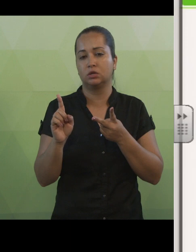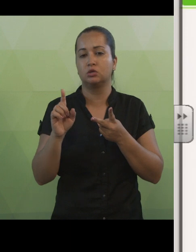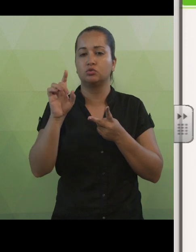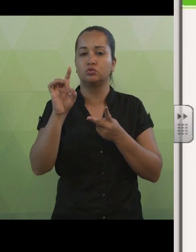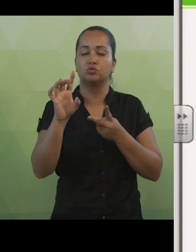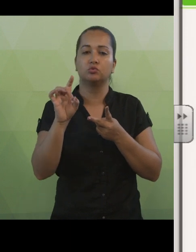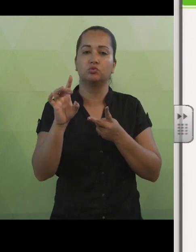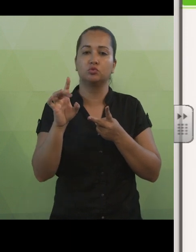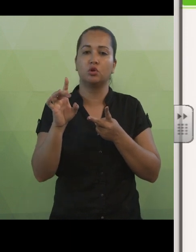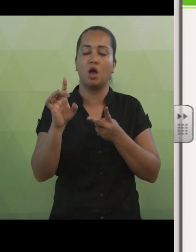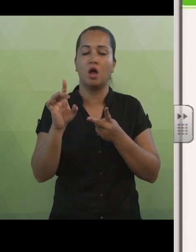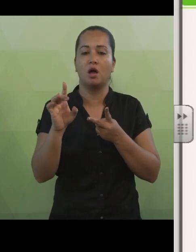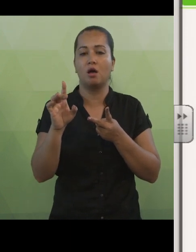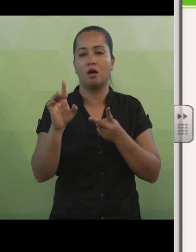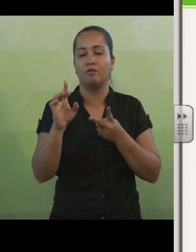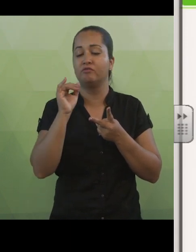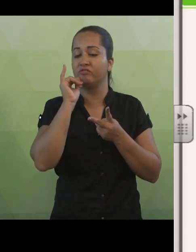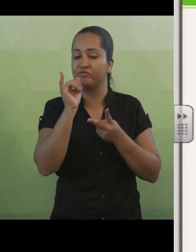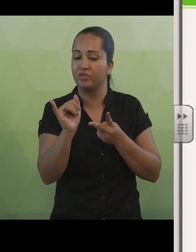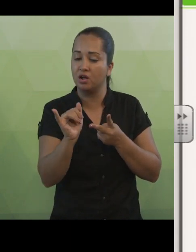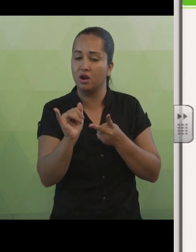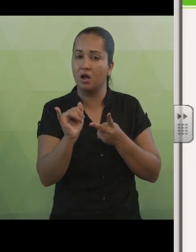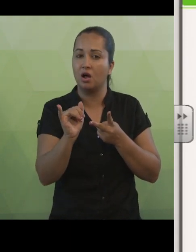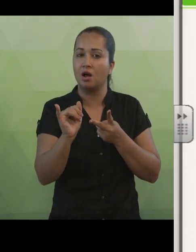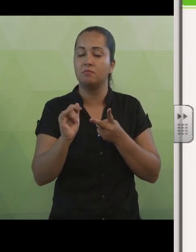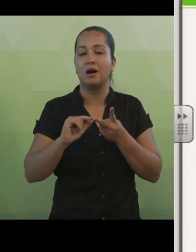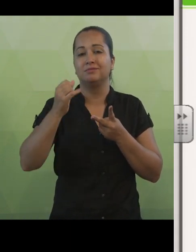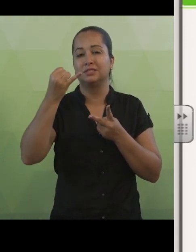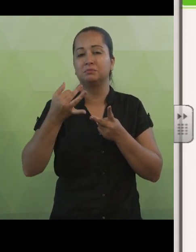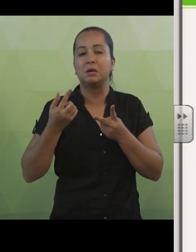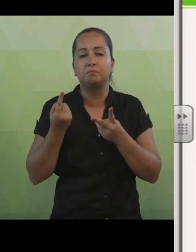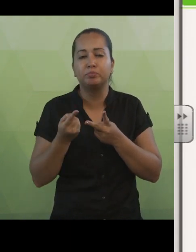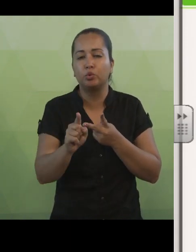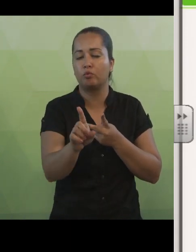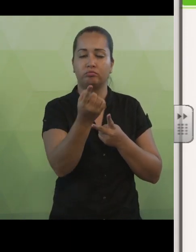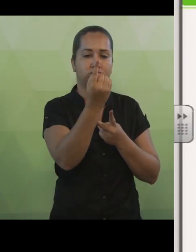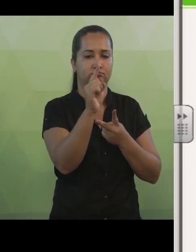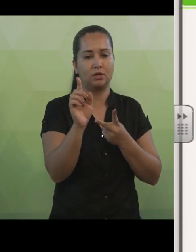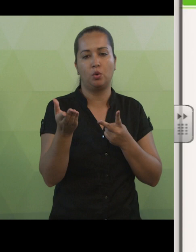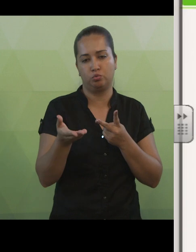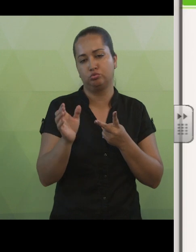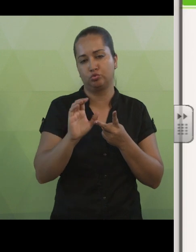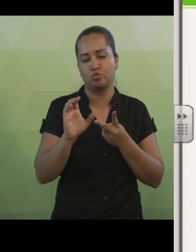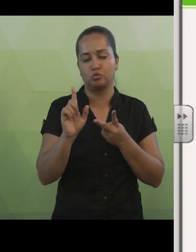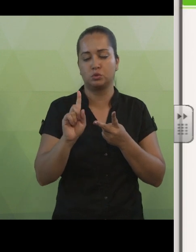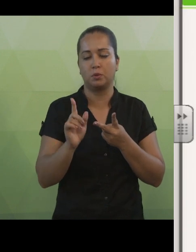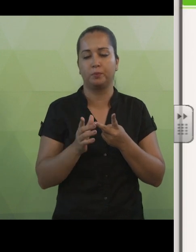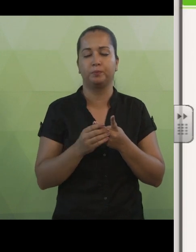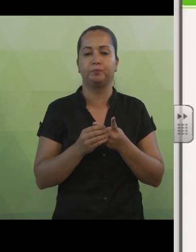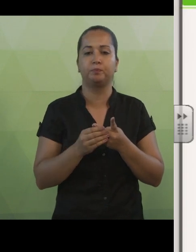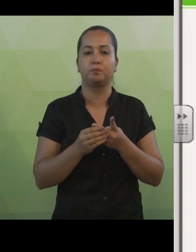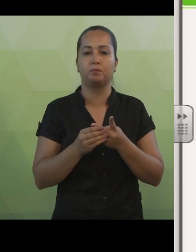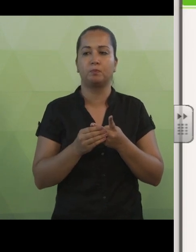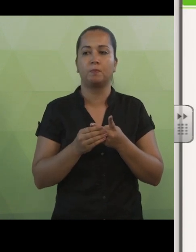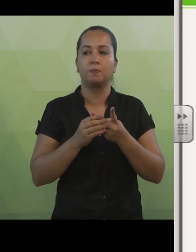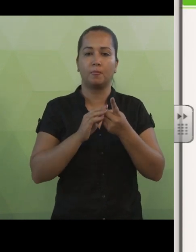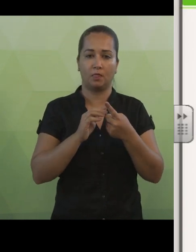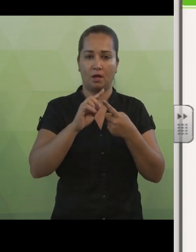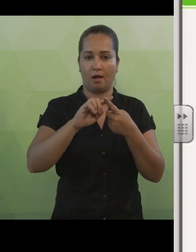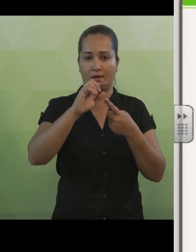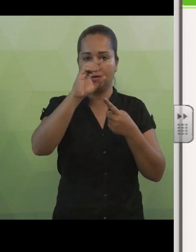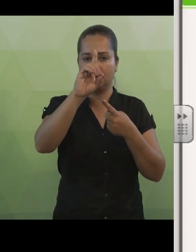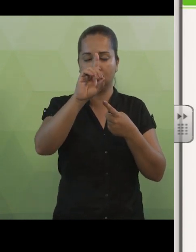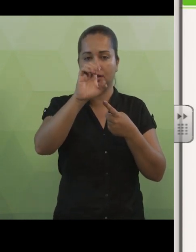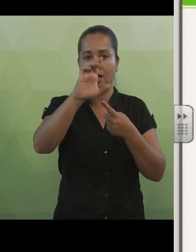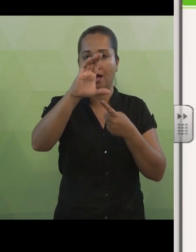vamos citar quais são elas e como elas funcionam, mas nós não vamos aprofundá-las no nosso curso. As instruções